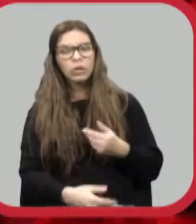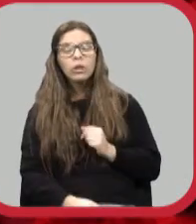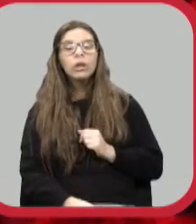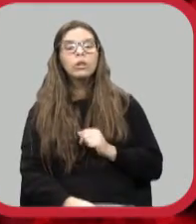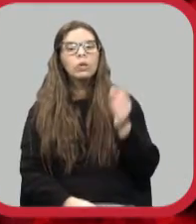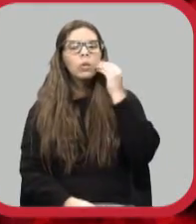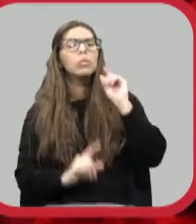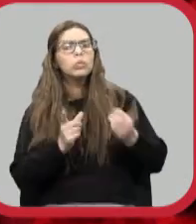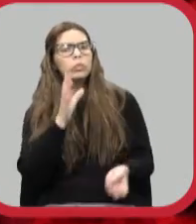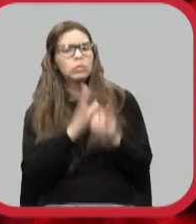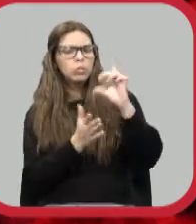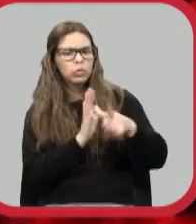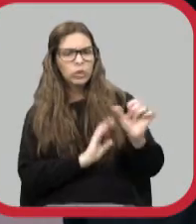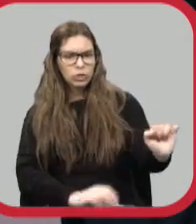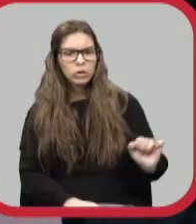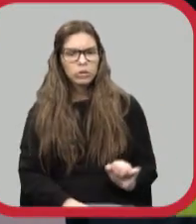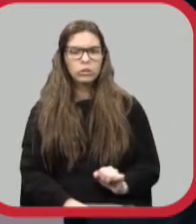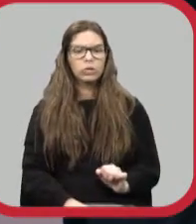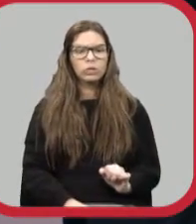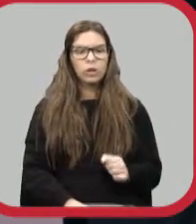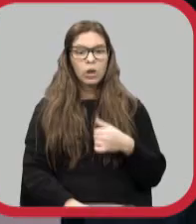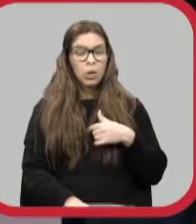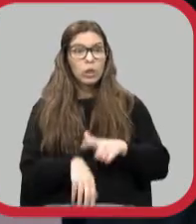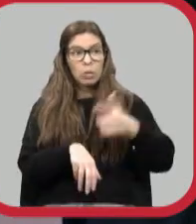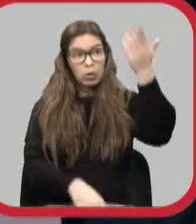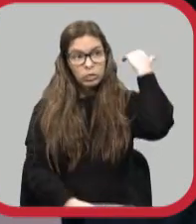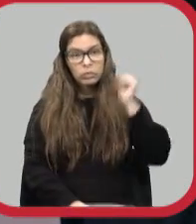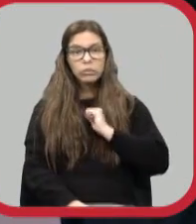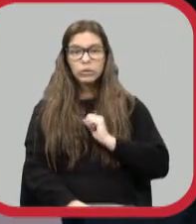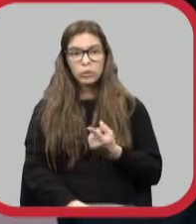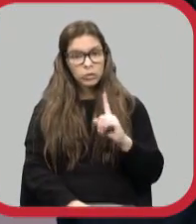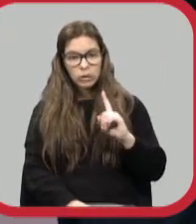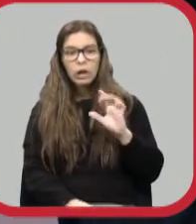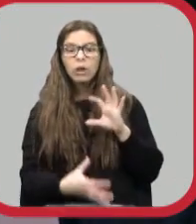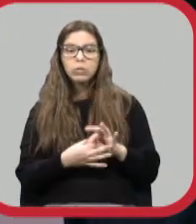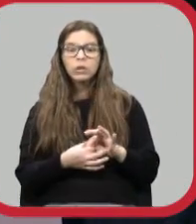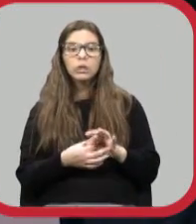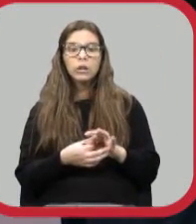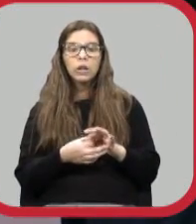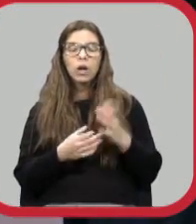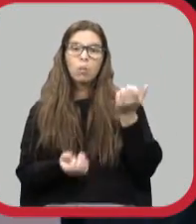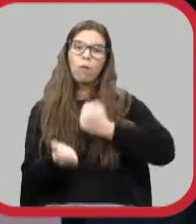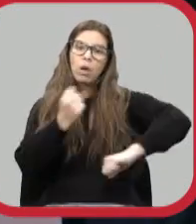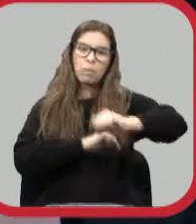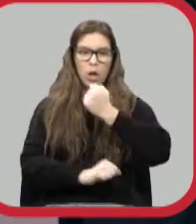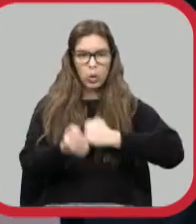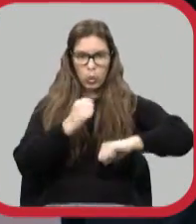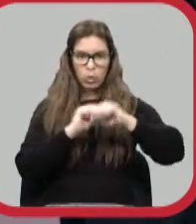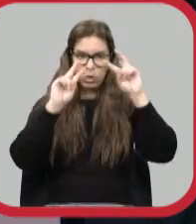Como é que começou as Chicas Poderosas? Olha, as Chicas Poderosas eu nem sou desse tempo. Na verdade, as Chicas Poderosas são um